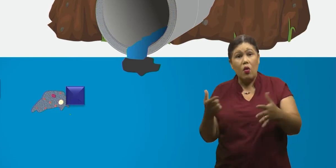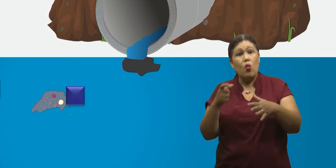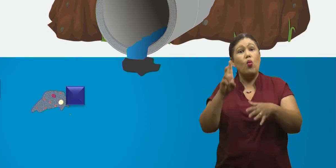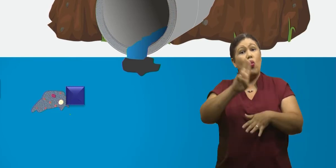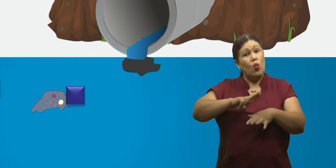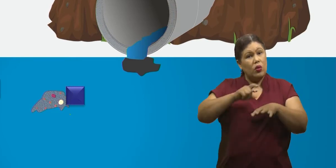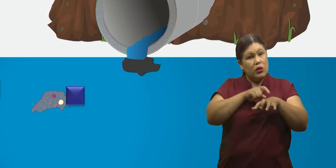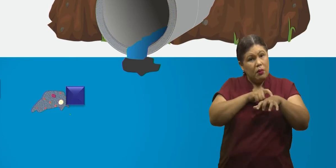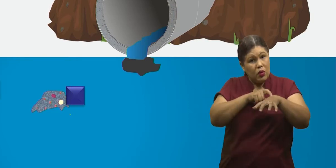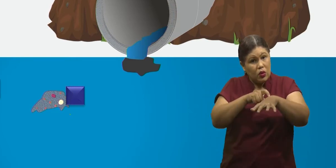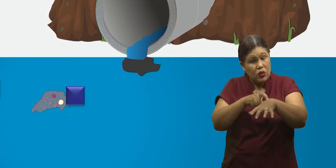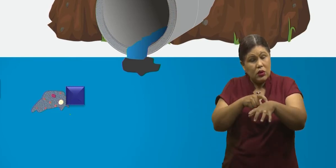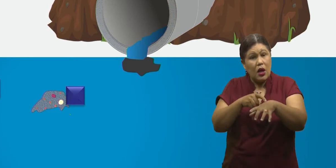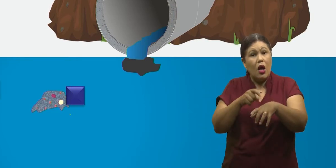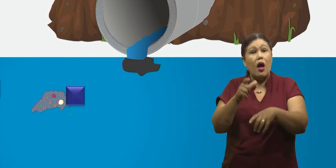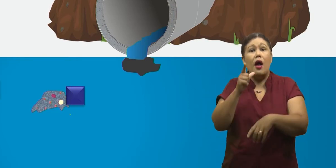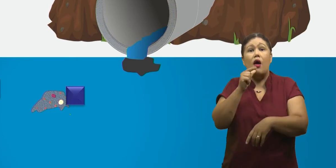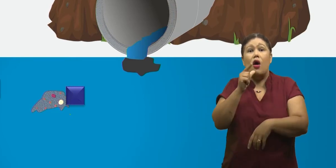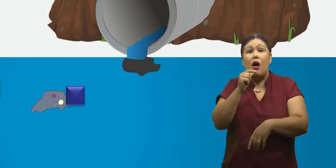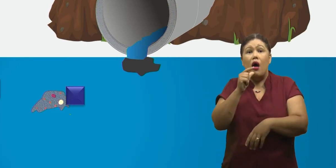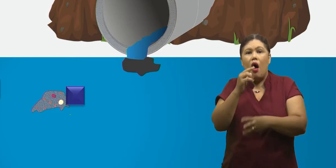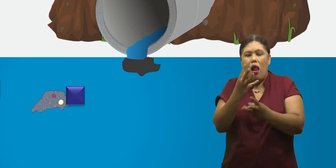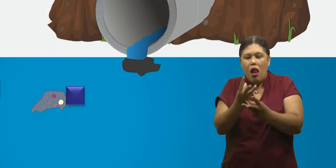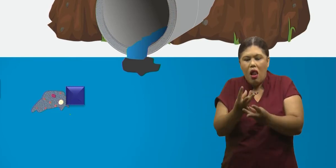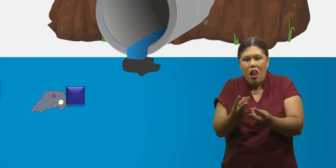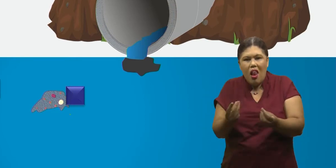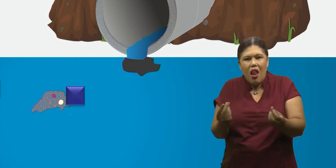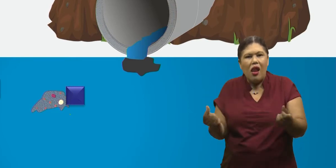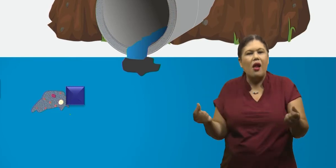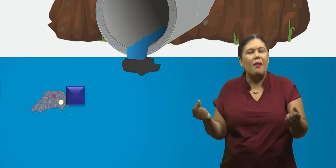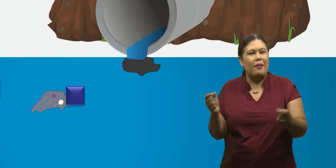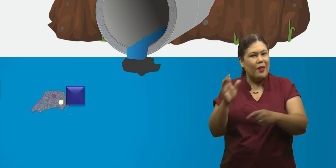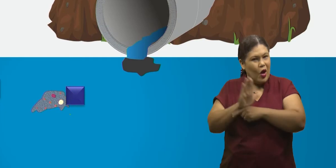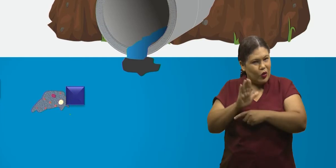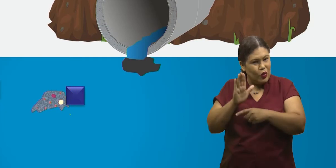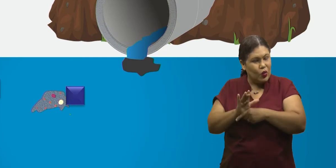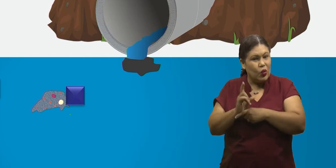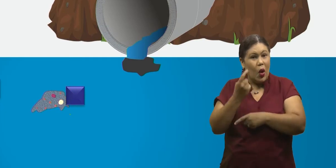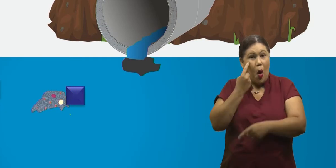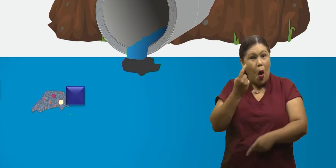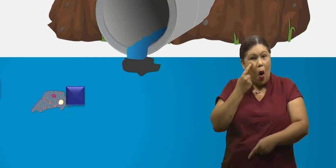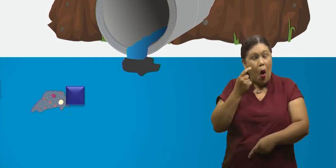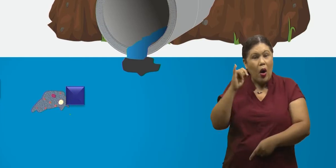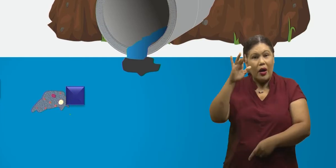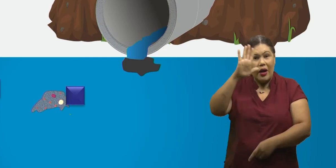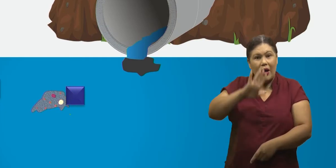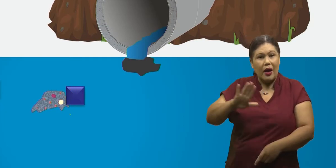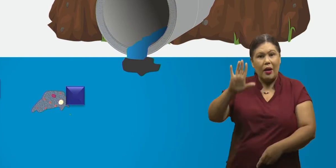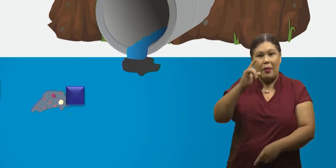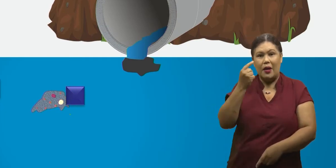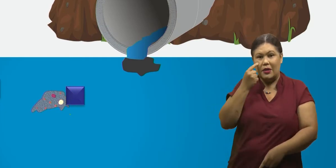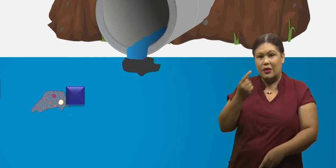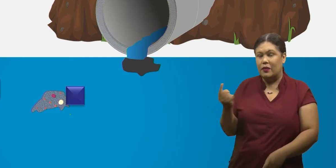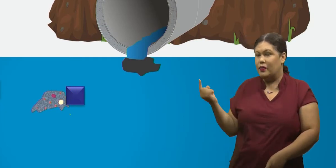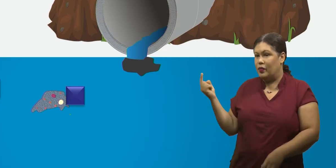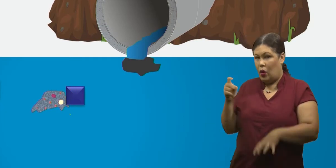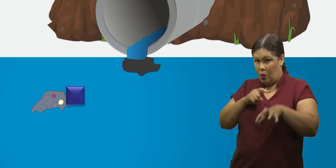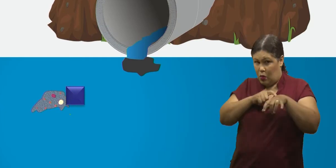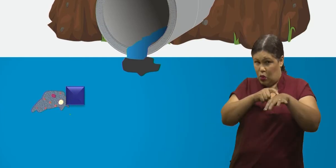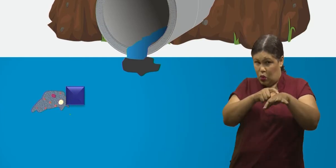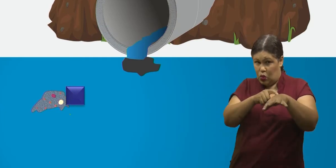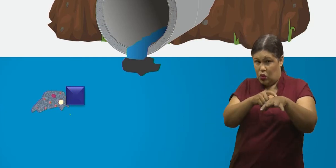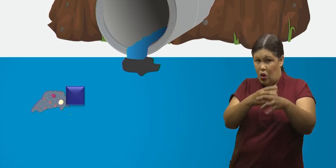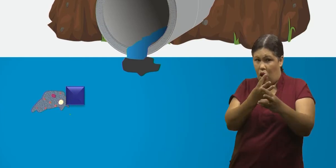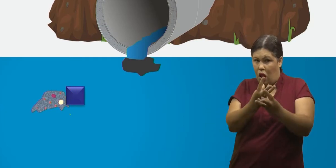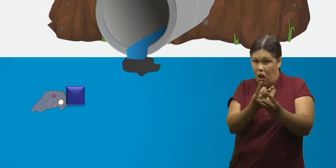protozoários podem ser utilizados para clarificar o esgoto. Perceba nesta imagem, em vermelho, os